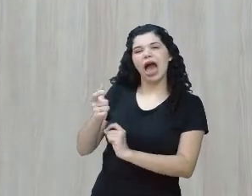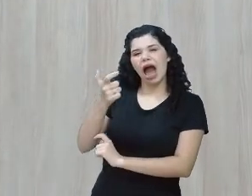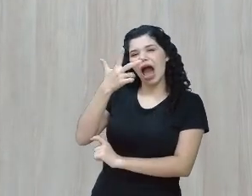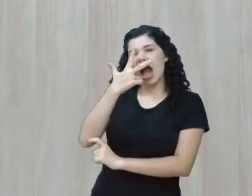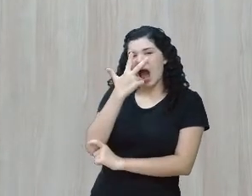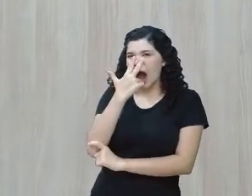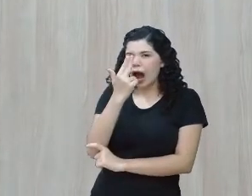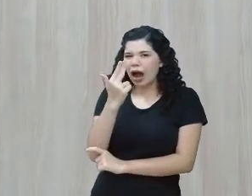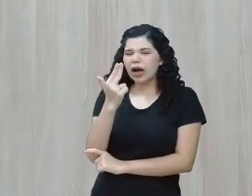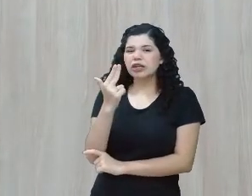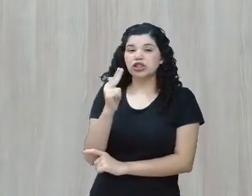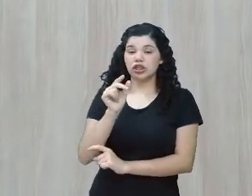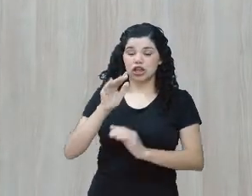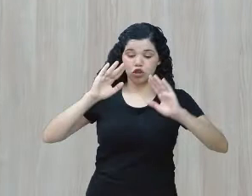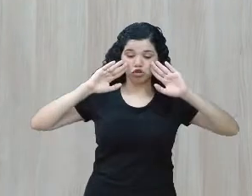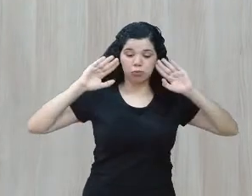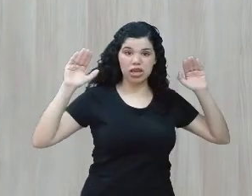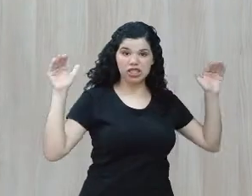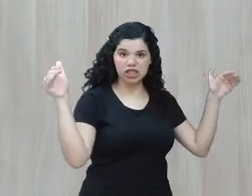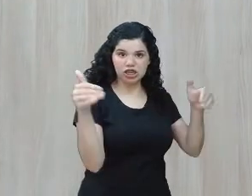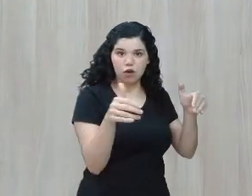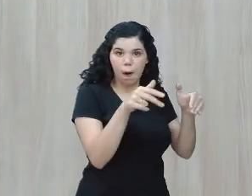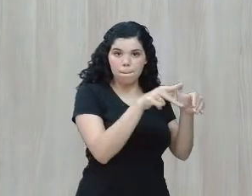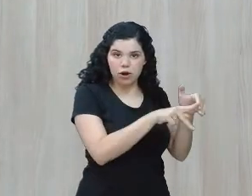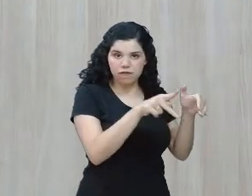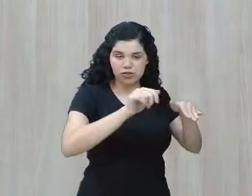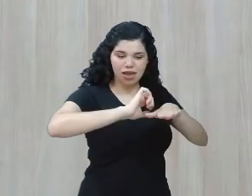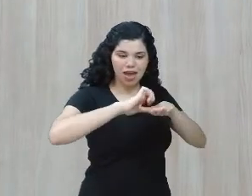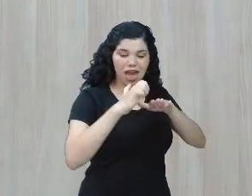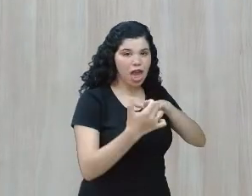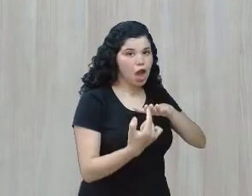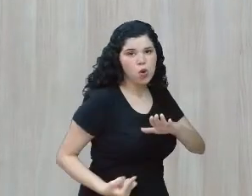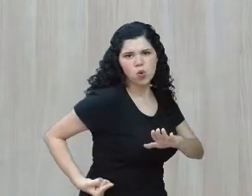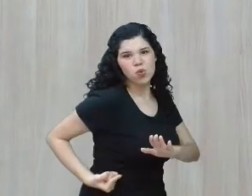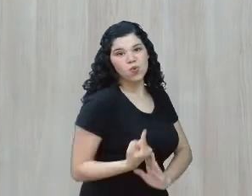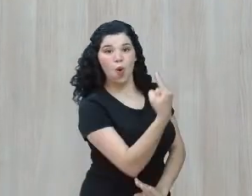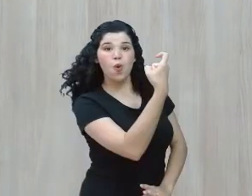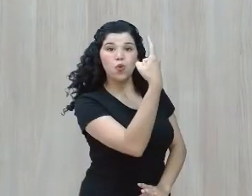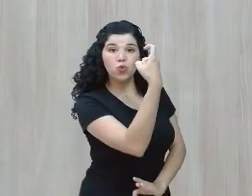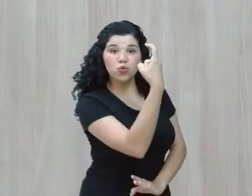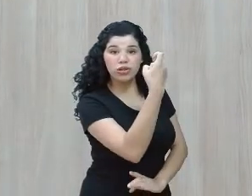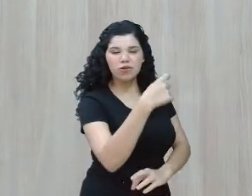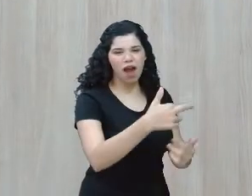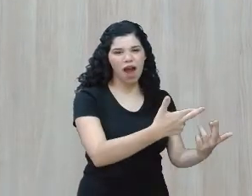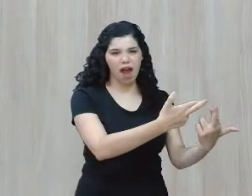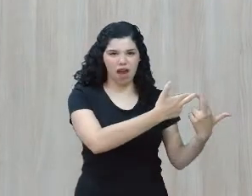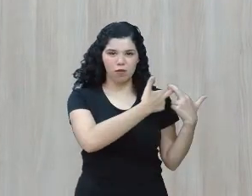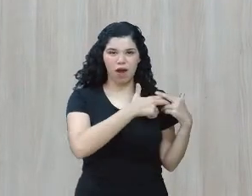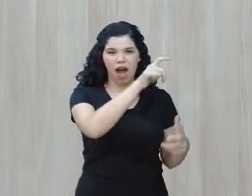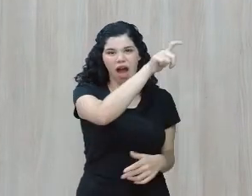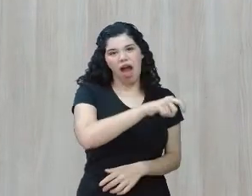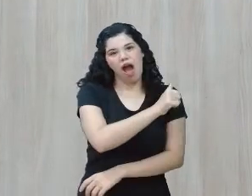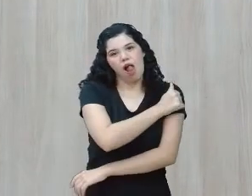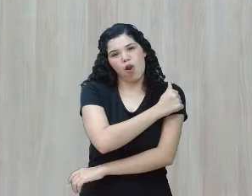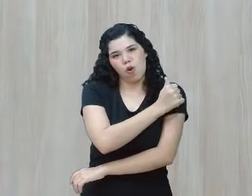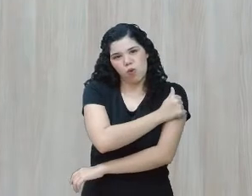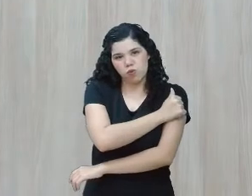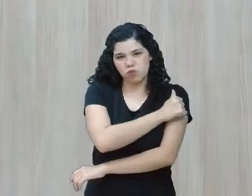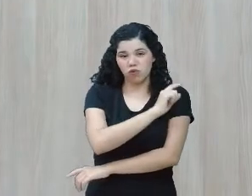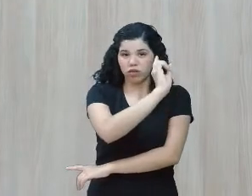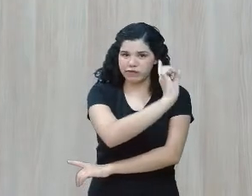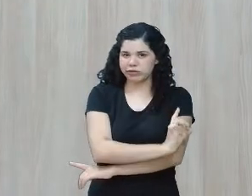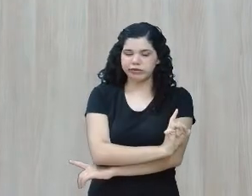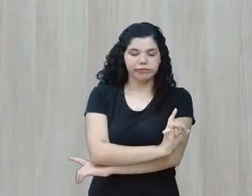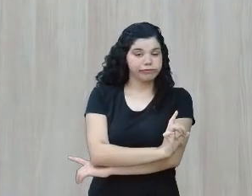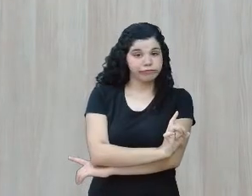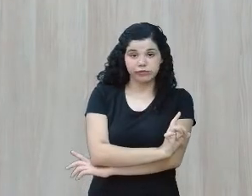percepção de que o professor do AE, ele é o único e exclusivamente responsável pelo estudante com deficiência,